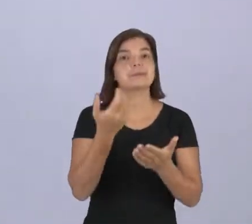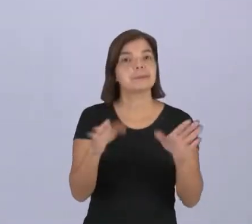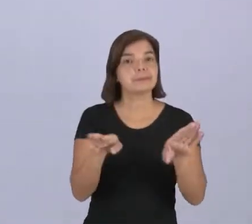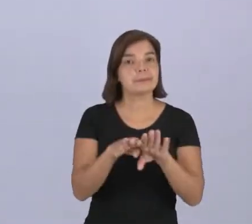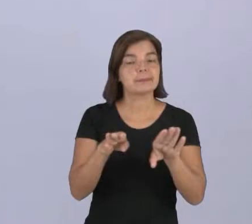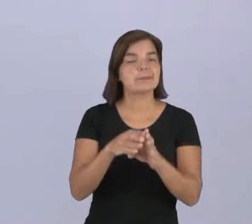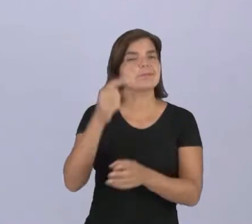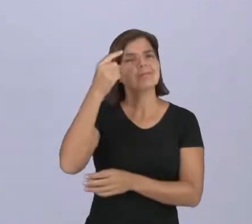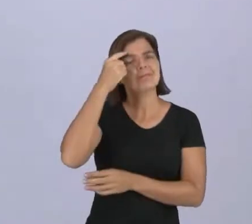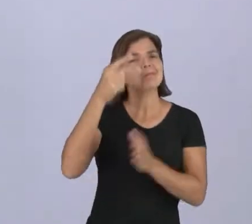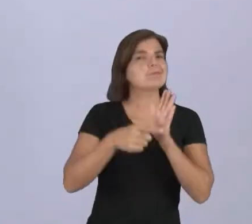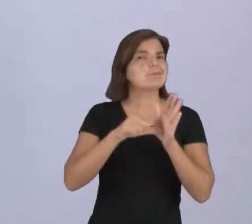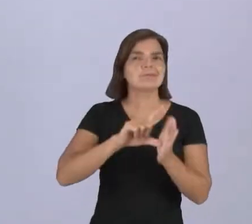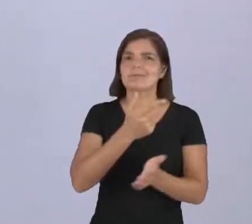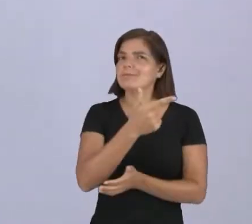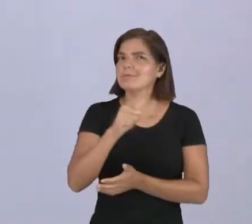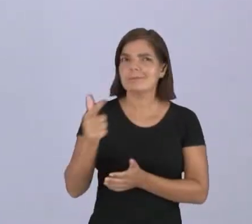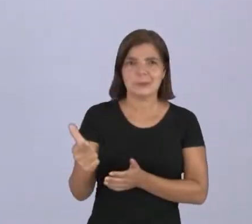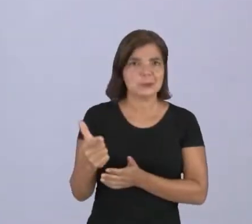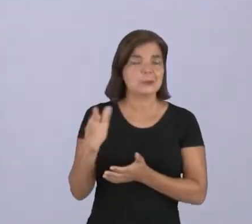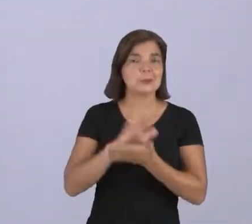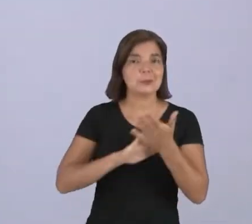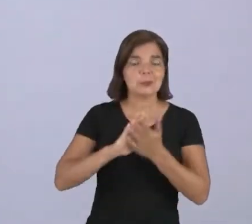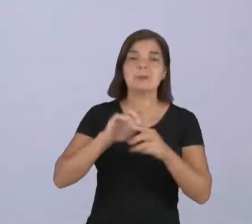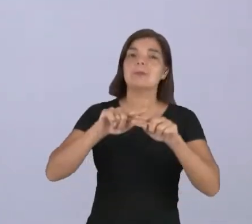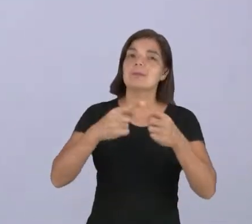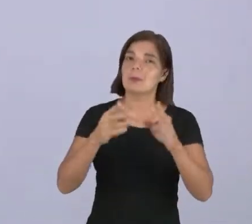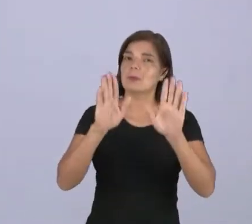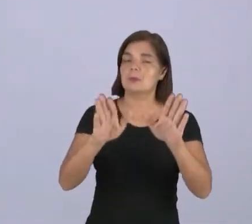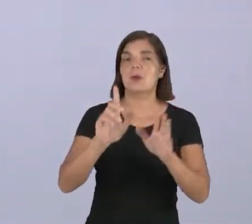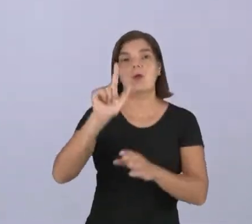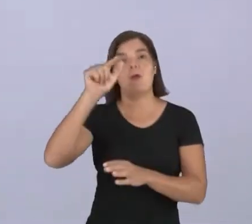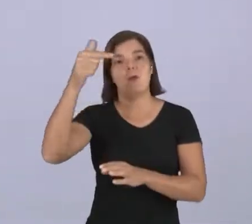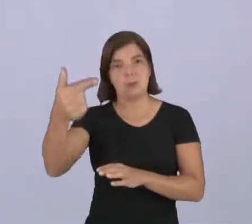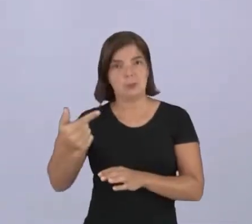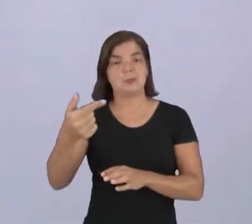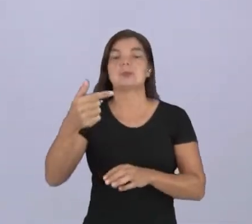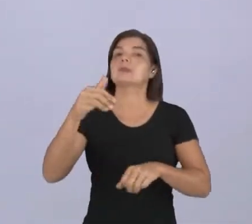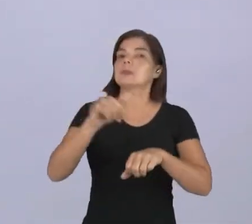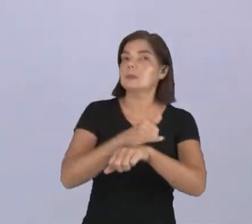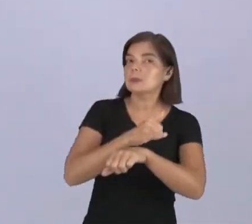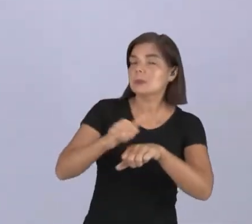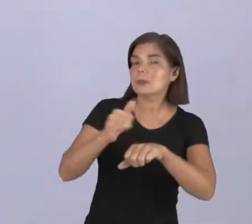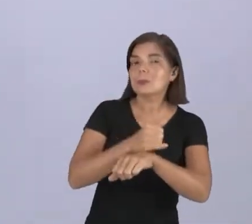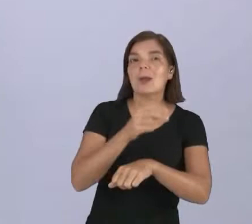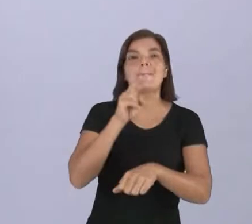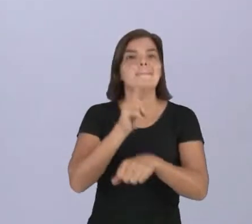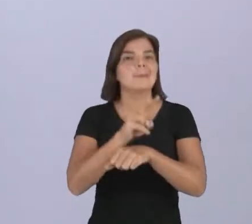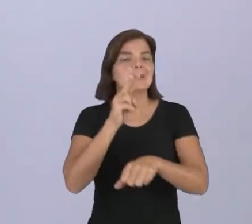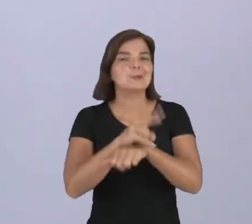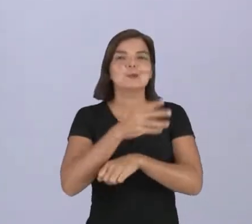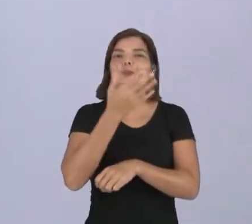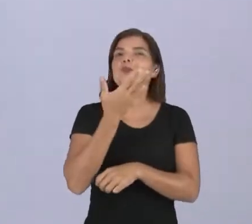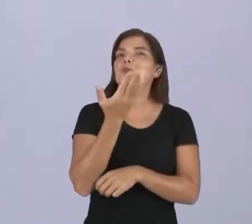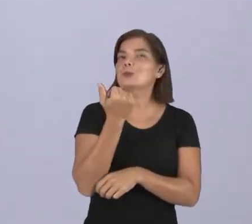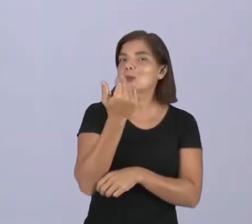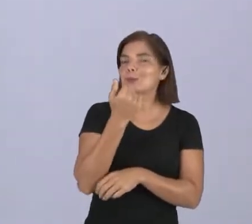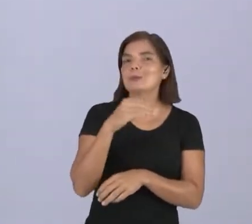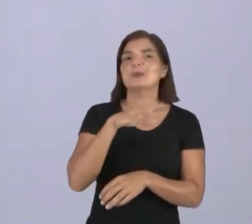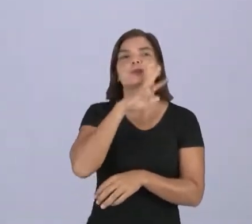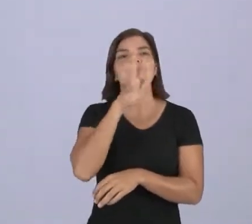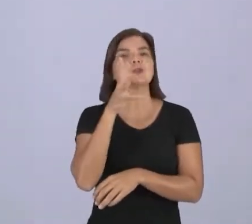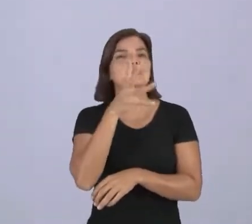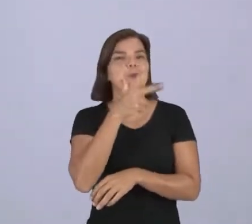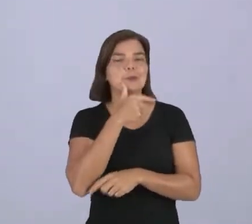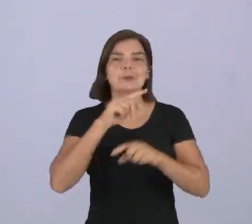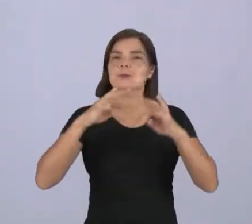consome. Imagina que antes não tinha esse recurso, mas já existiam outras formas de tentar manter os alimentos por mais tempo. E todos